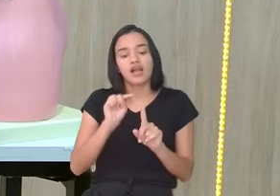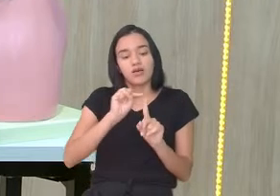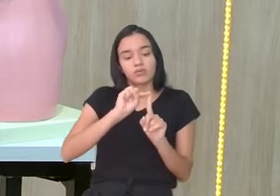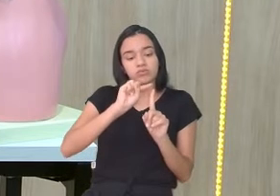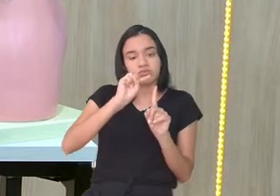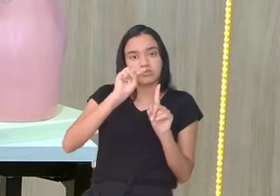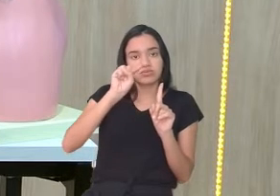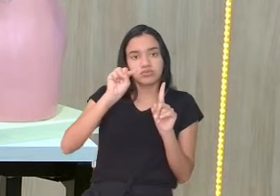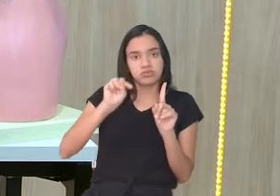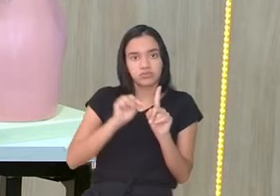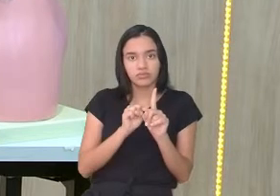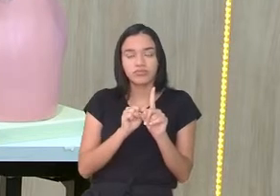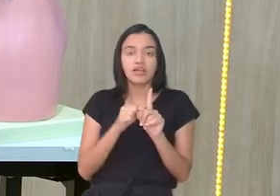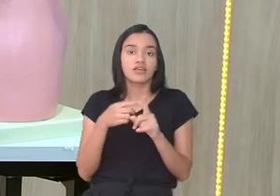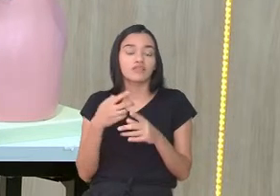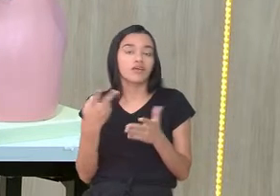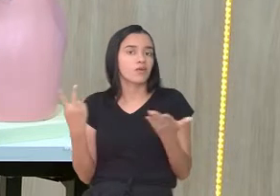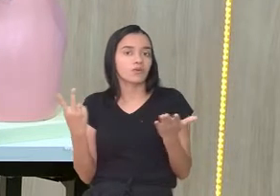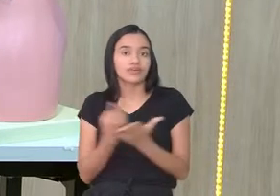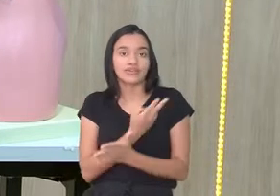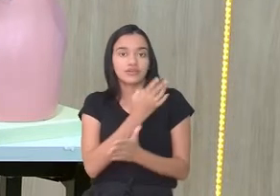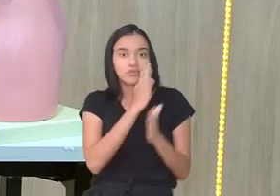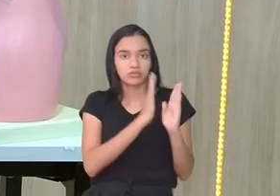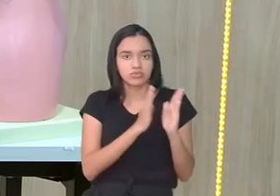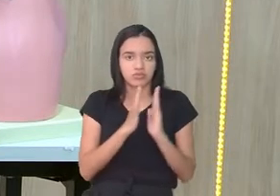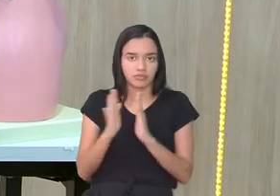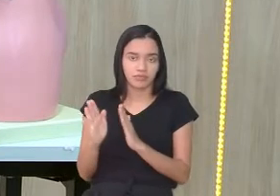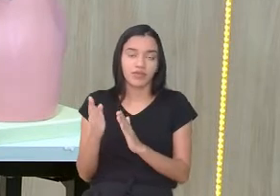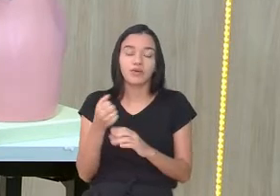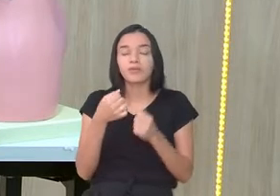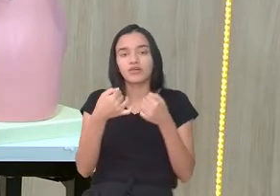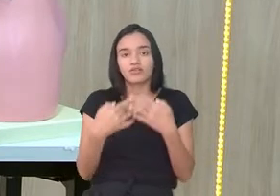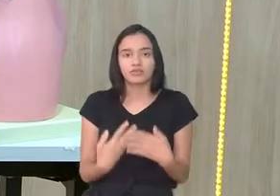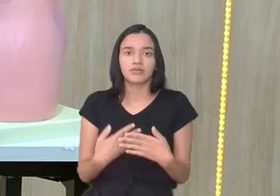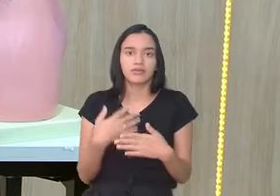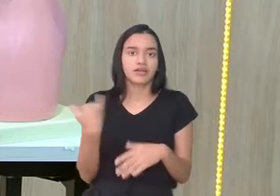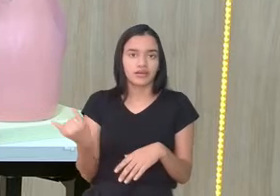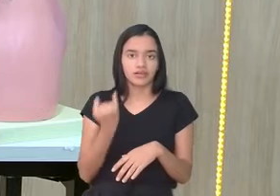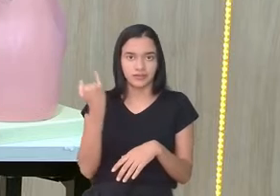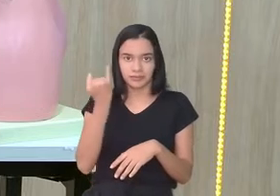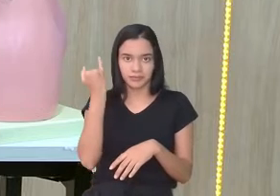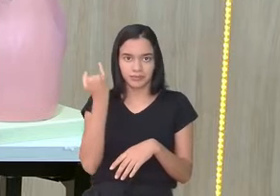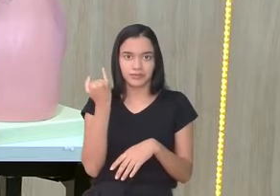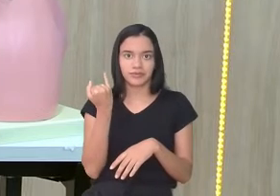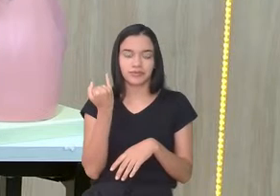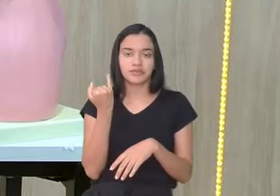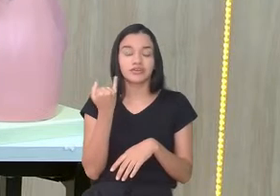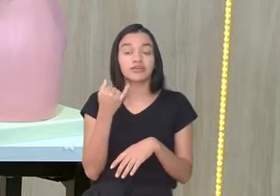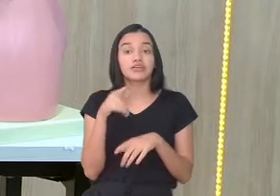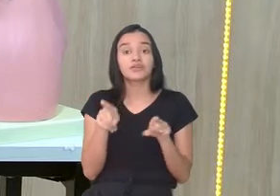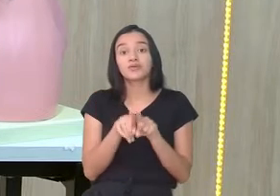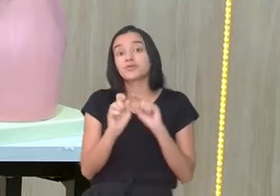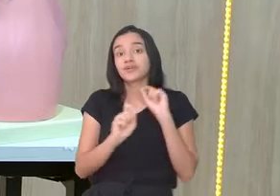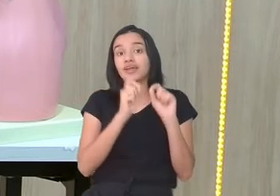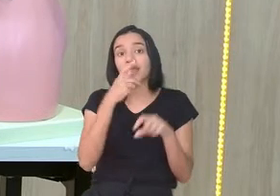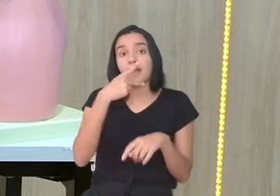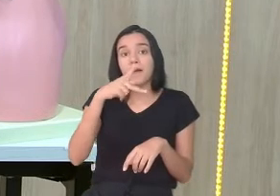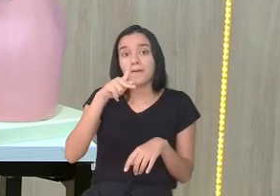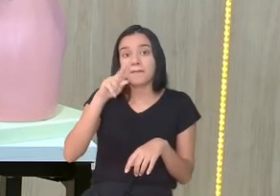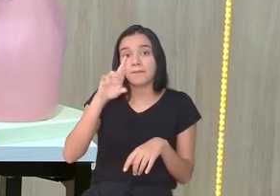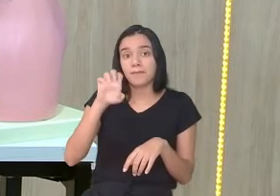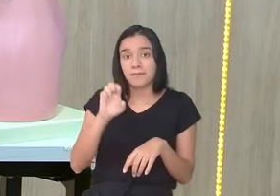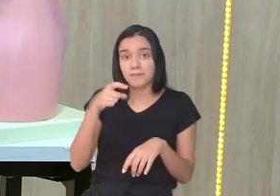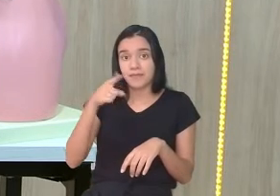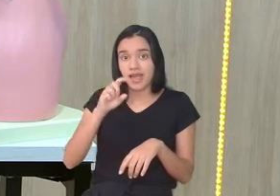vai acontecendo todas as fases. E como eu disse a vocês, a importância do pré-natal, né? De procurar